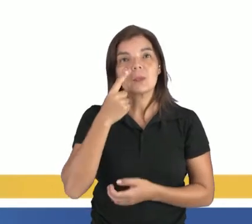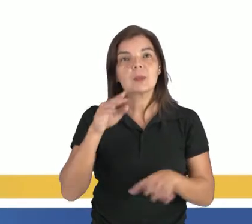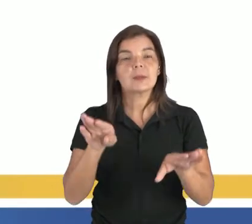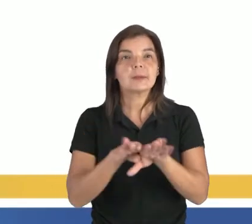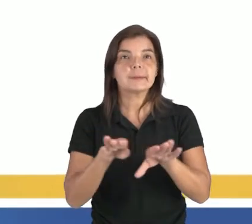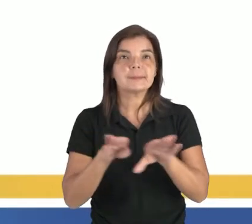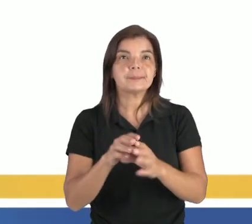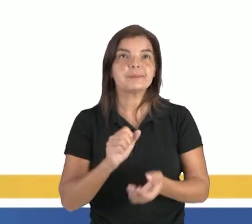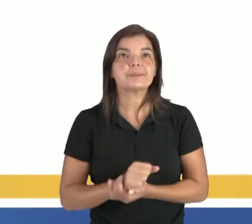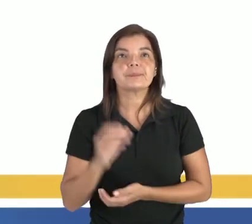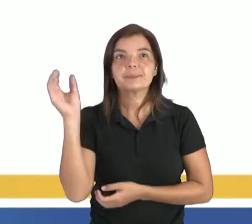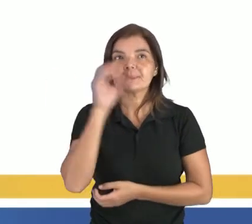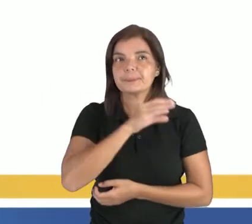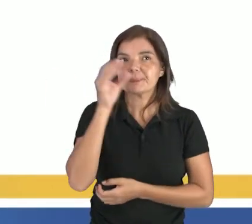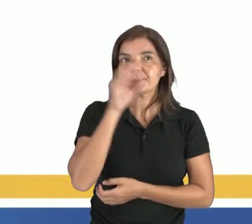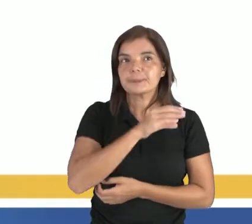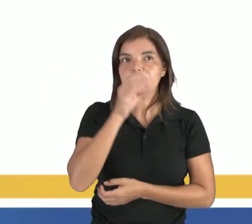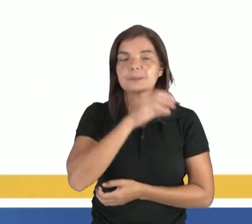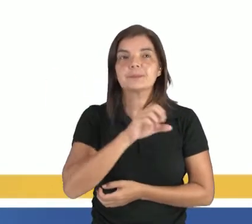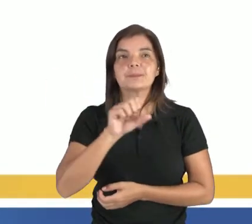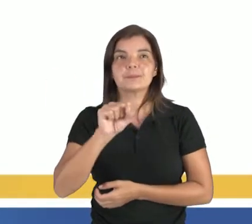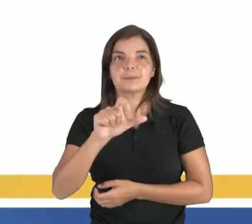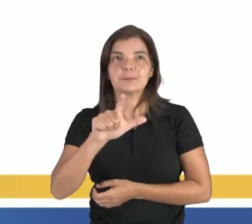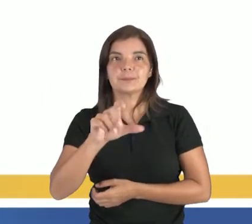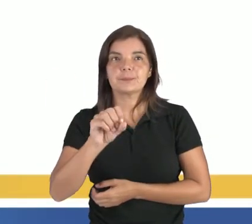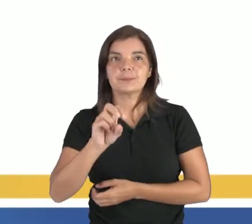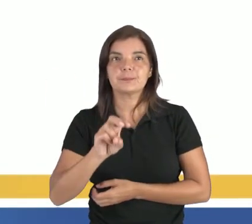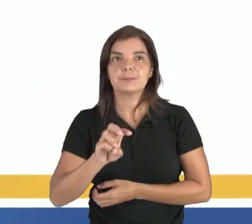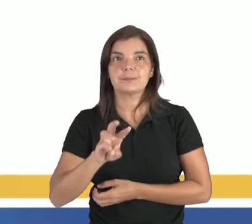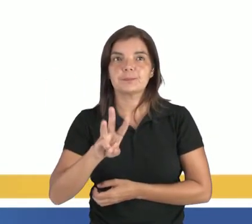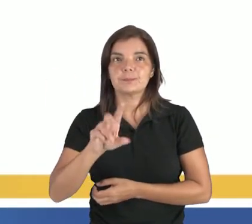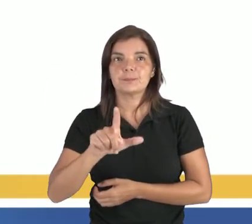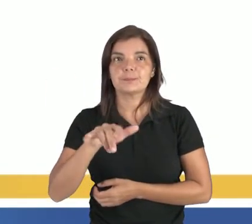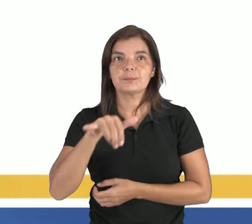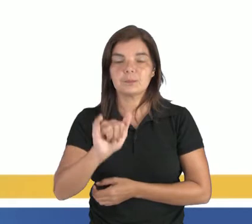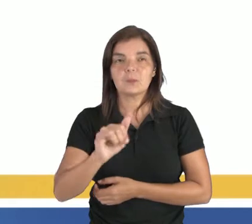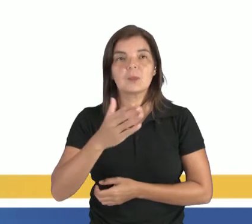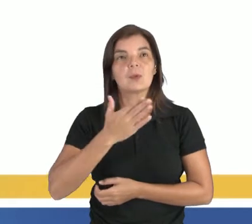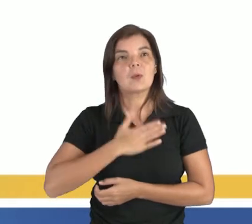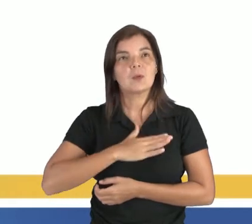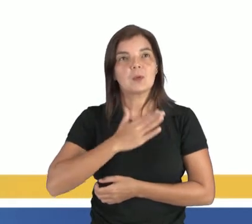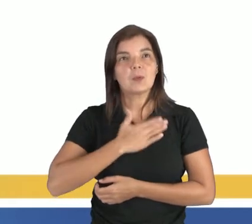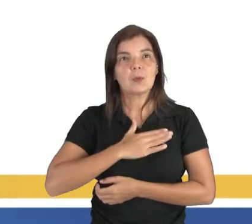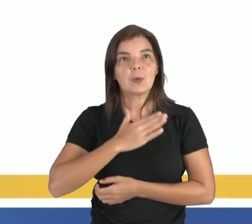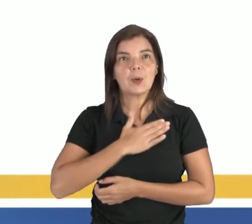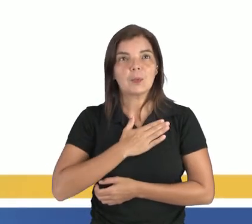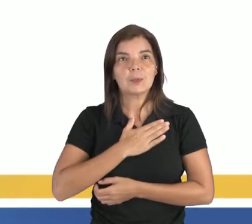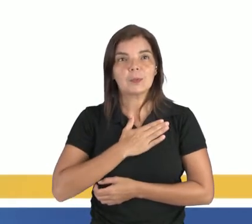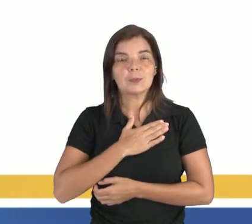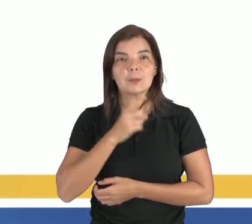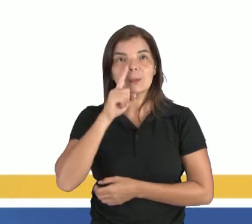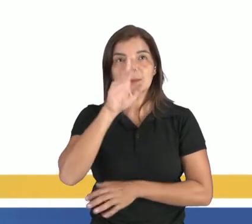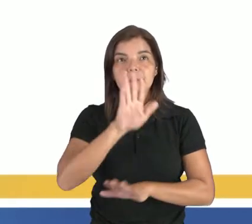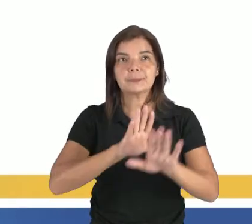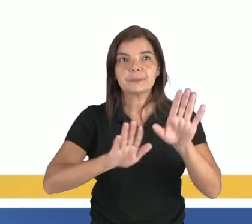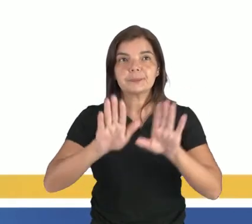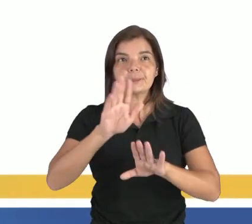tá? Quickly, rapidamente. Slowly, lentamente.